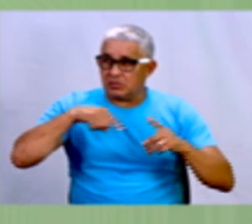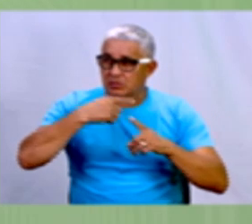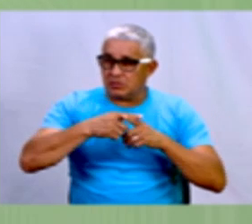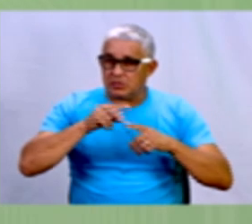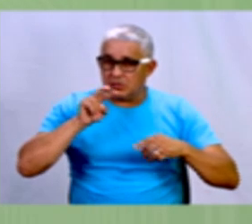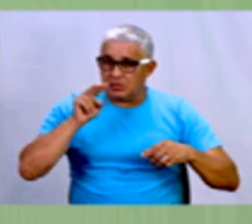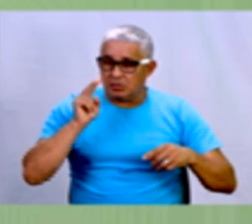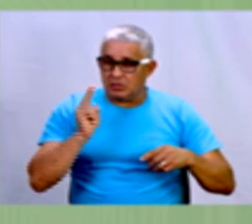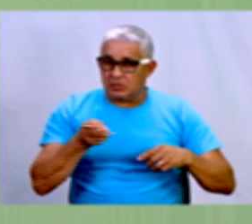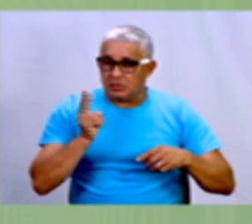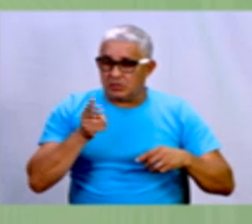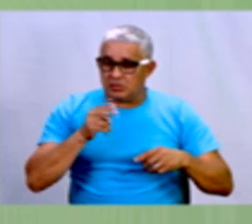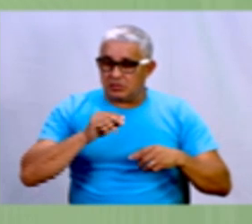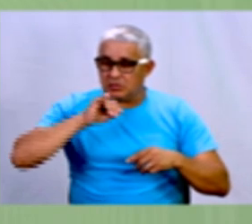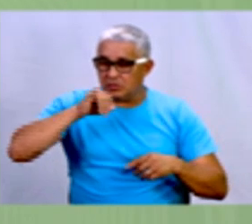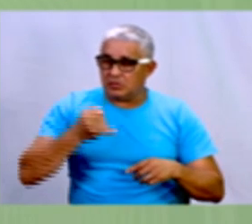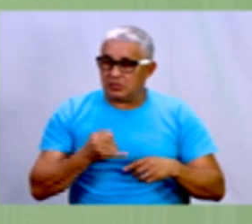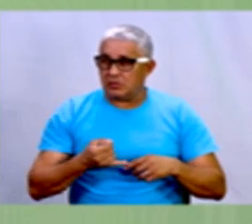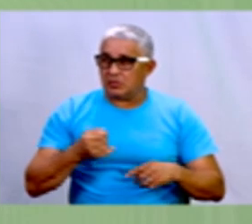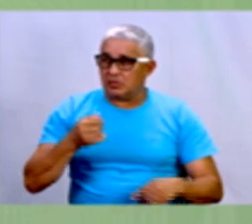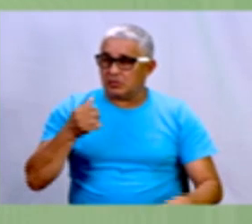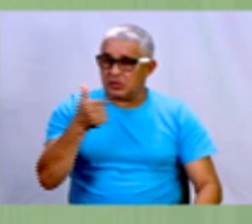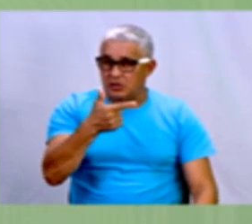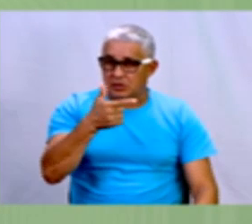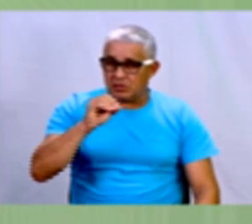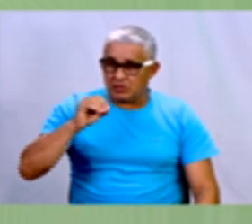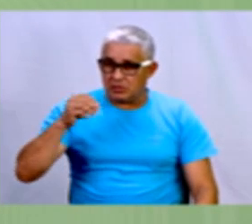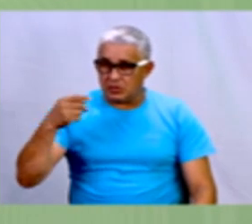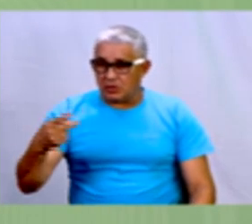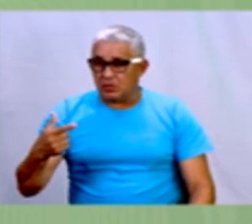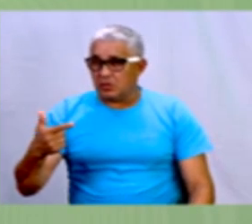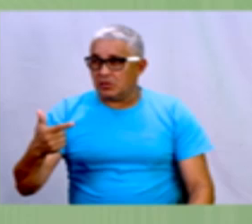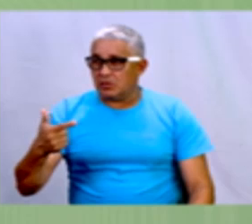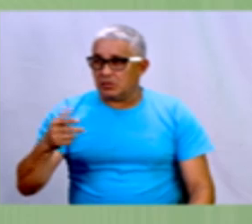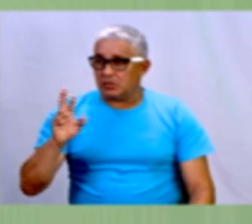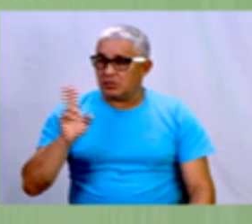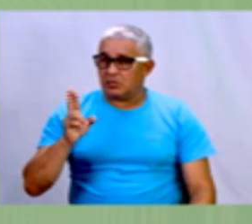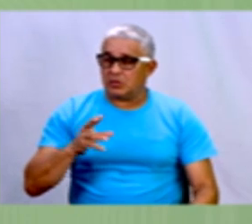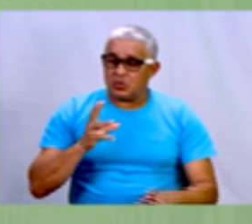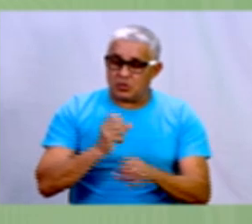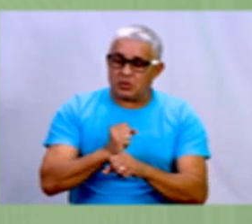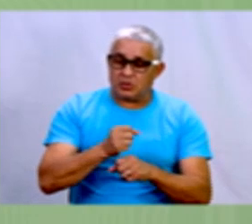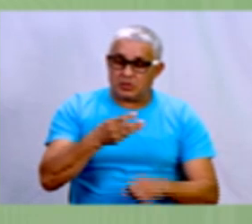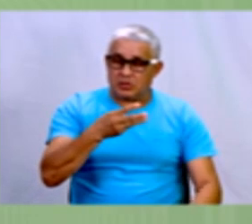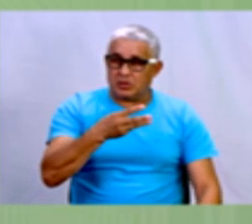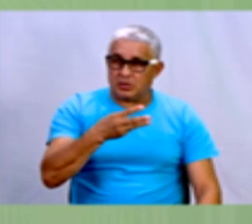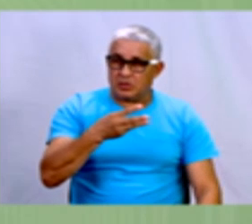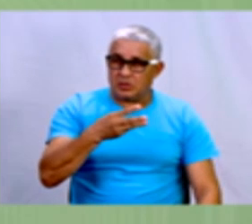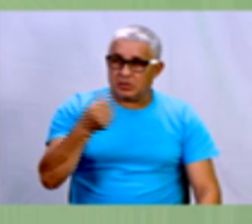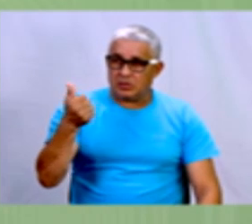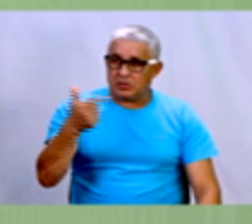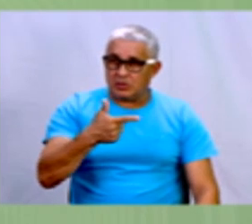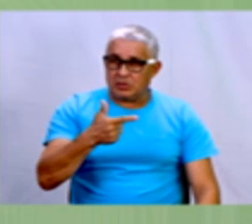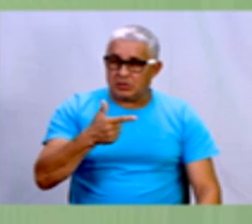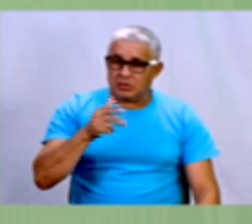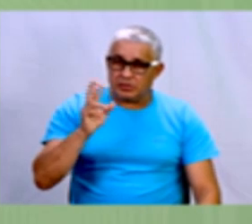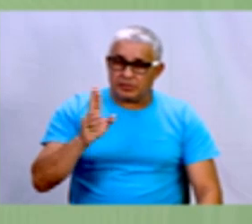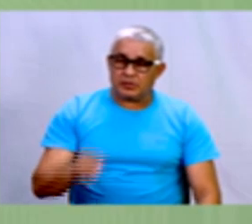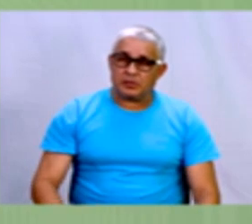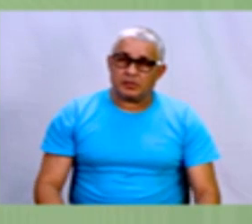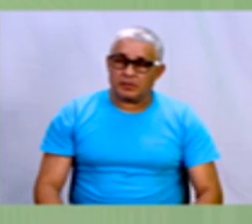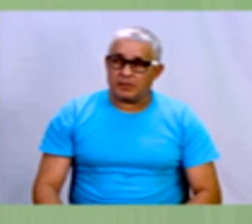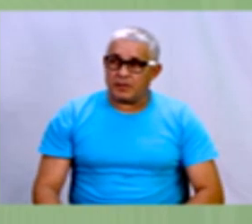de juros. Quanto que eu vou pagar? R$102, totalizando R$312, que nada mais